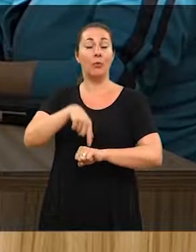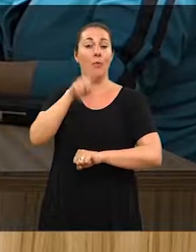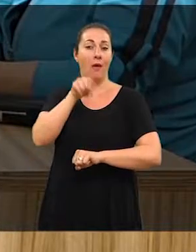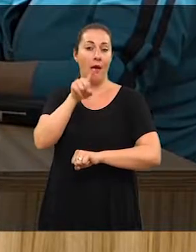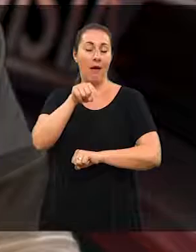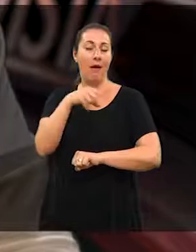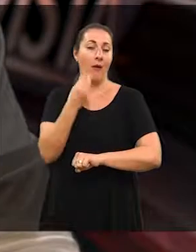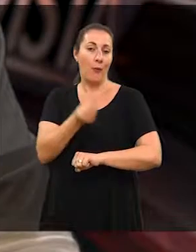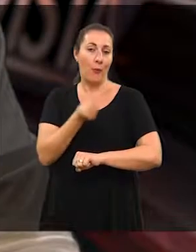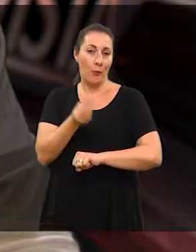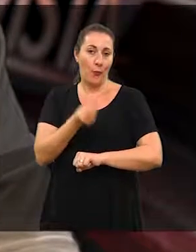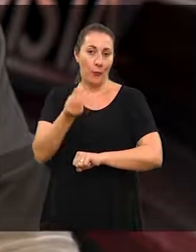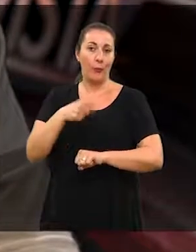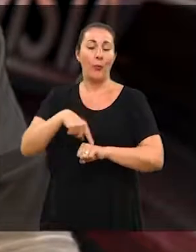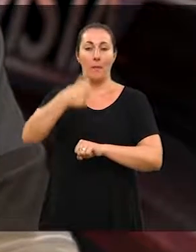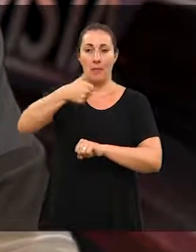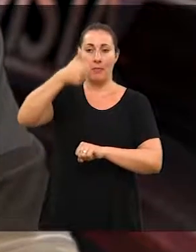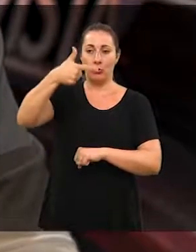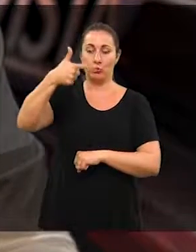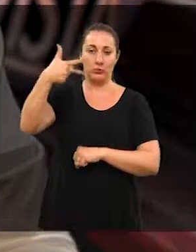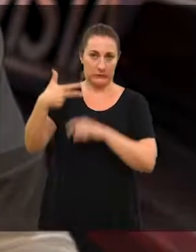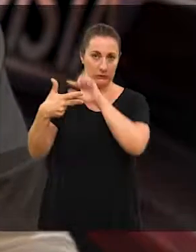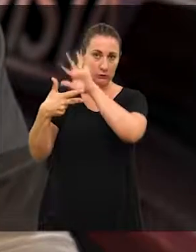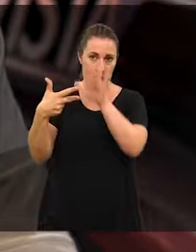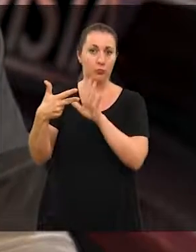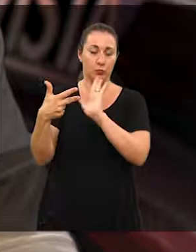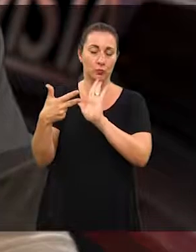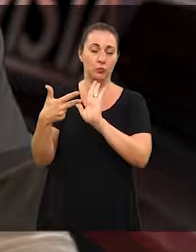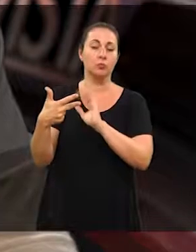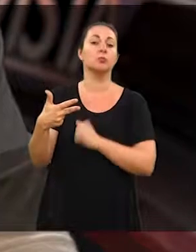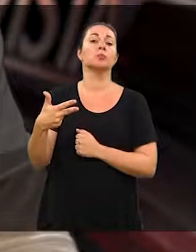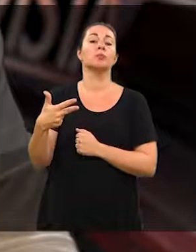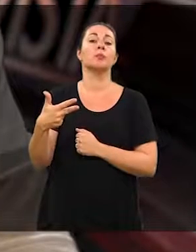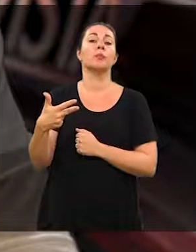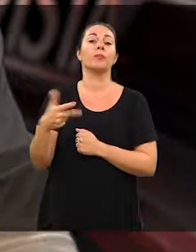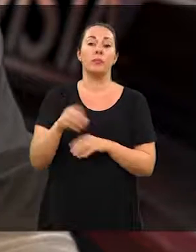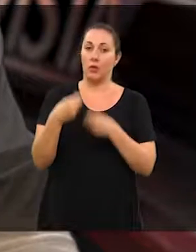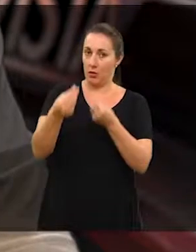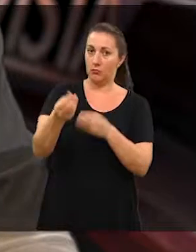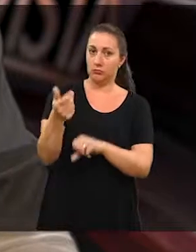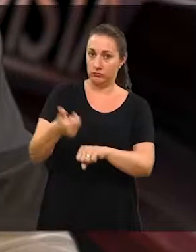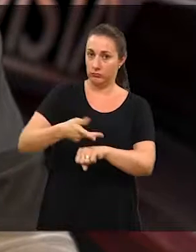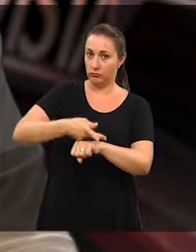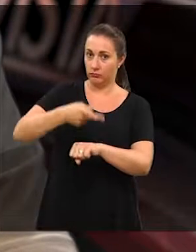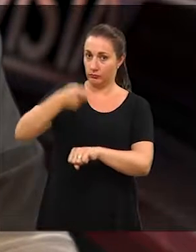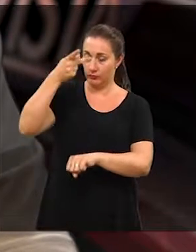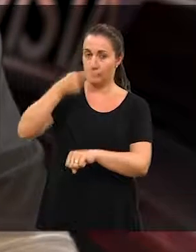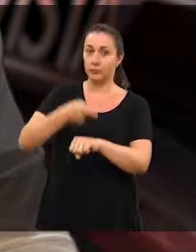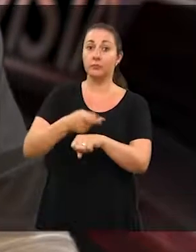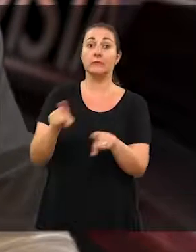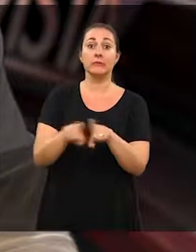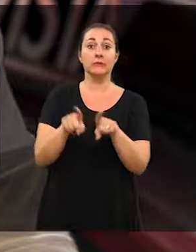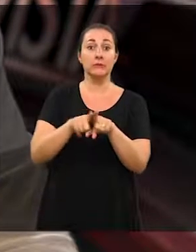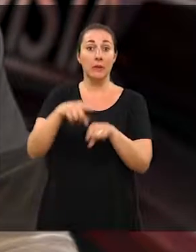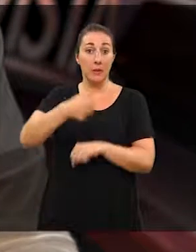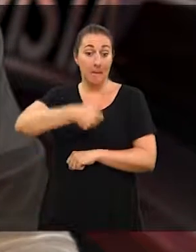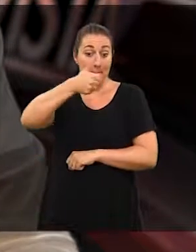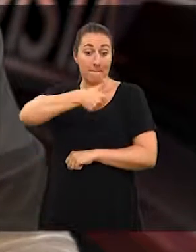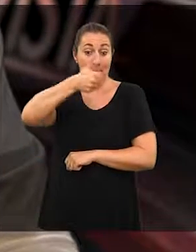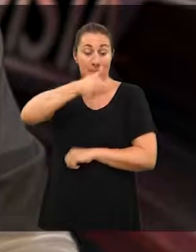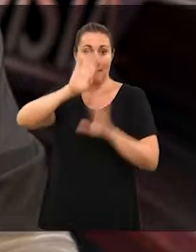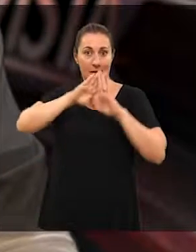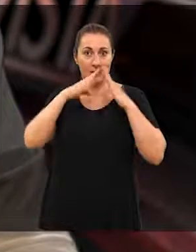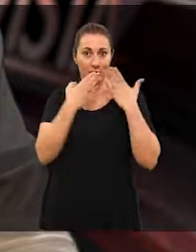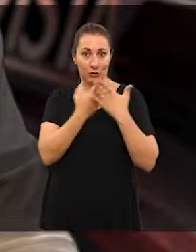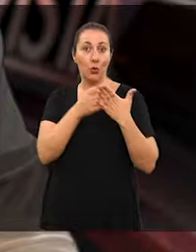serão assim, ó, além do primeiro, segundo e terceiro lugar receber troféus, né, que vão receber troféus, o primeiro lugar,